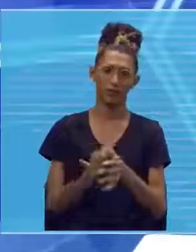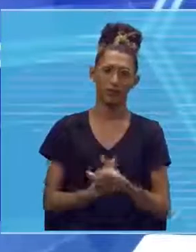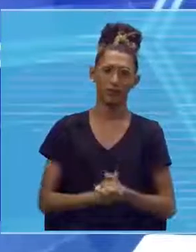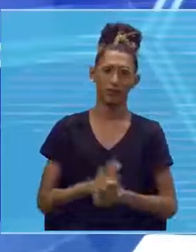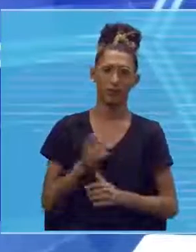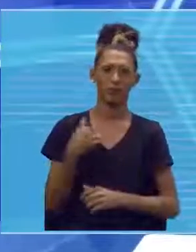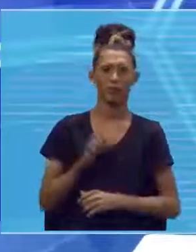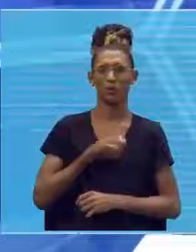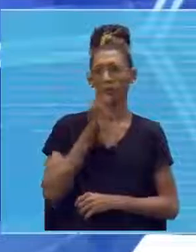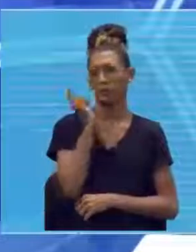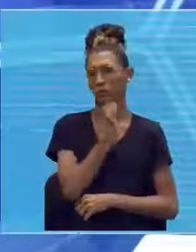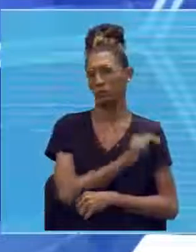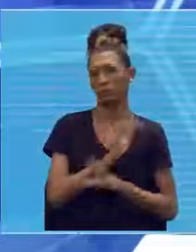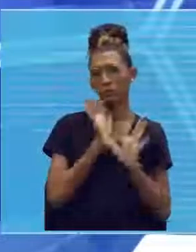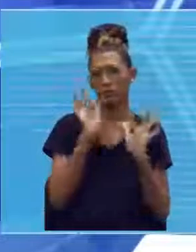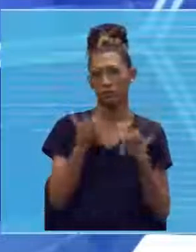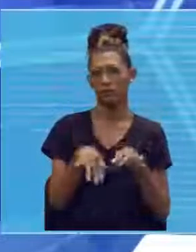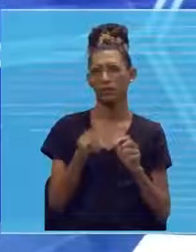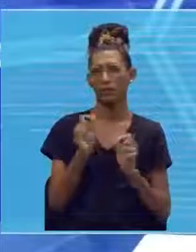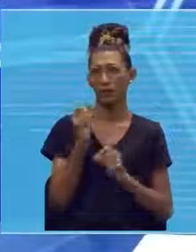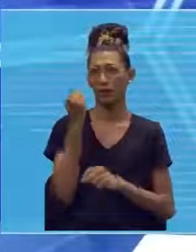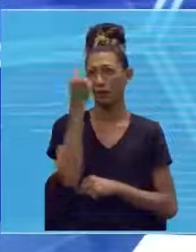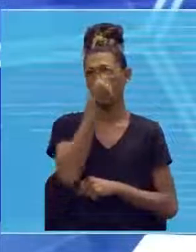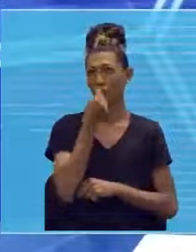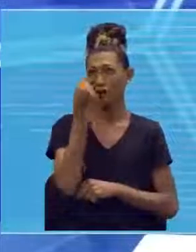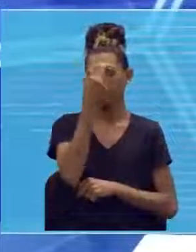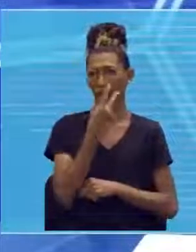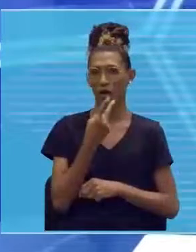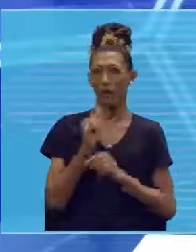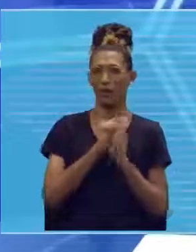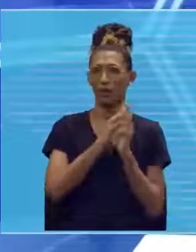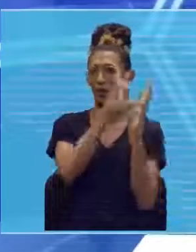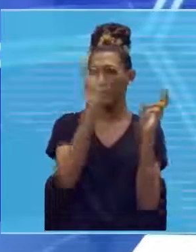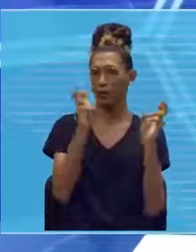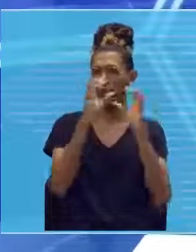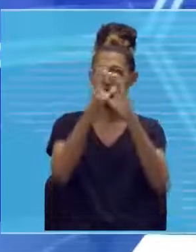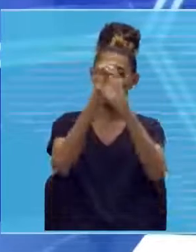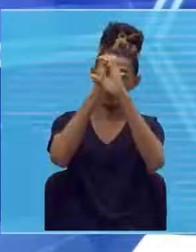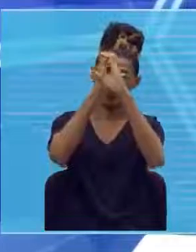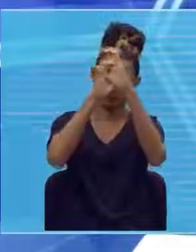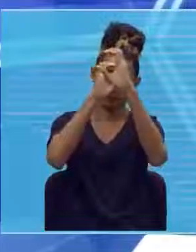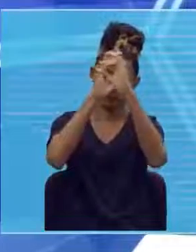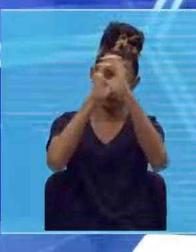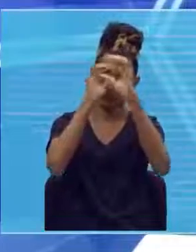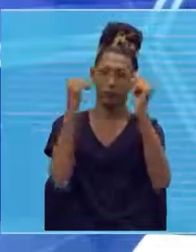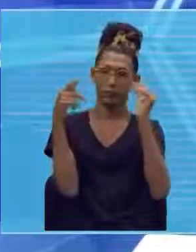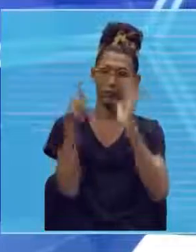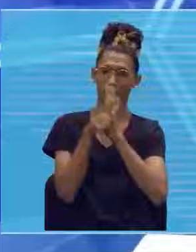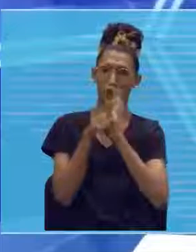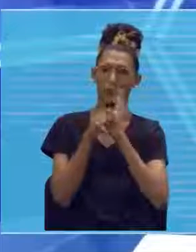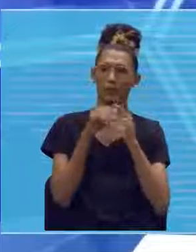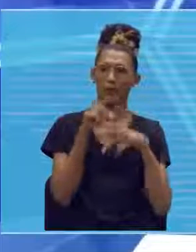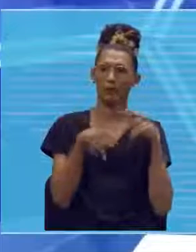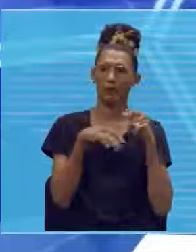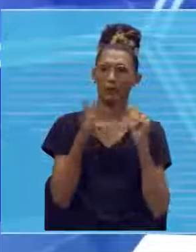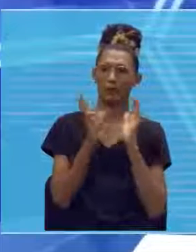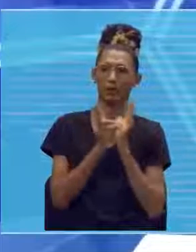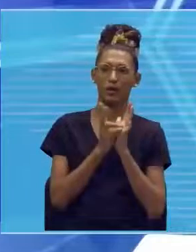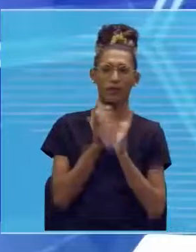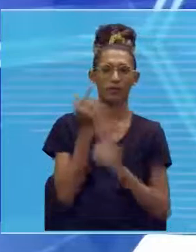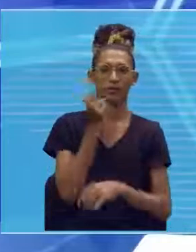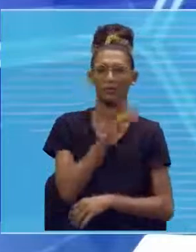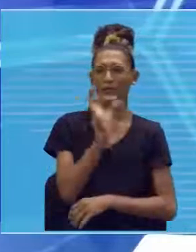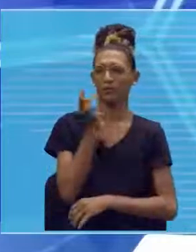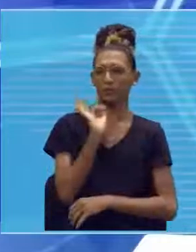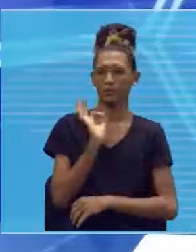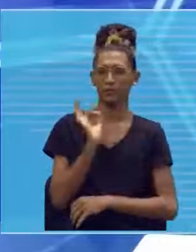não consegue infelizmente acabar com duas aulas como a conversa sobre astronomia para os povos indígenas né a gente não consegue a